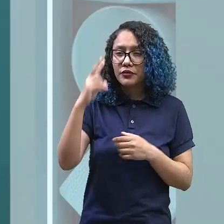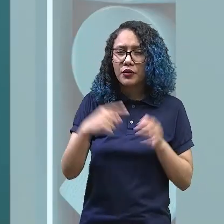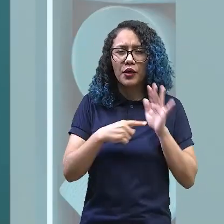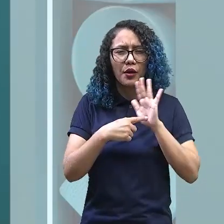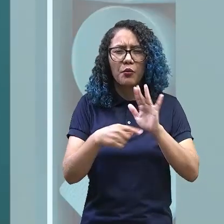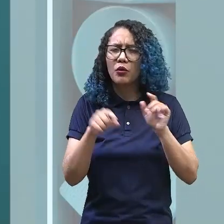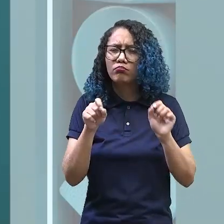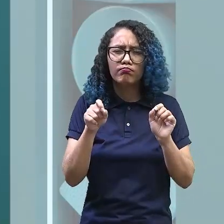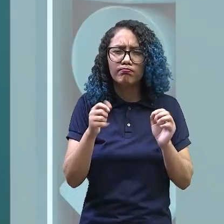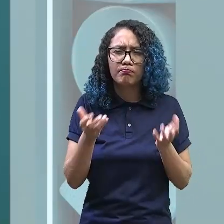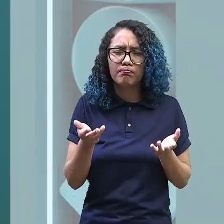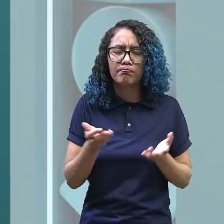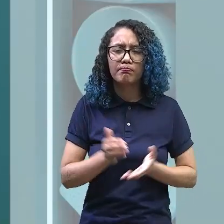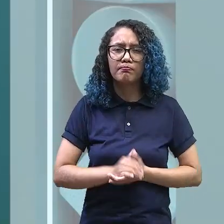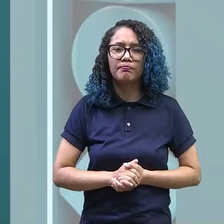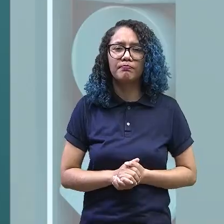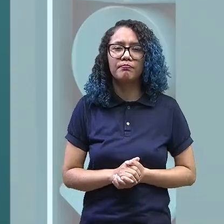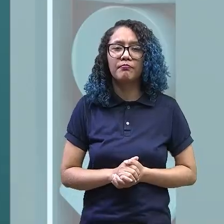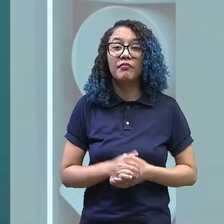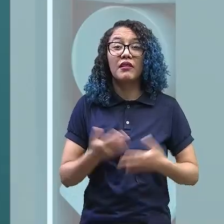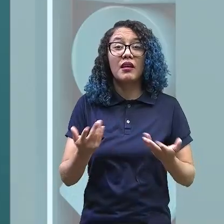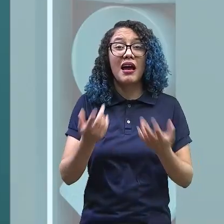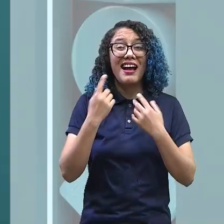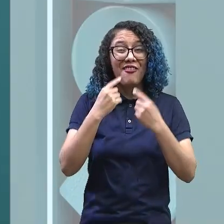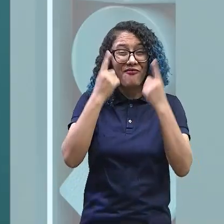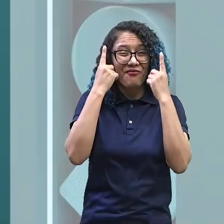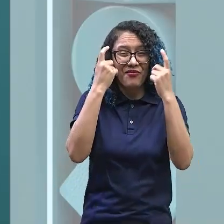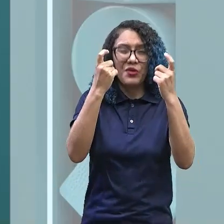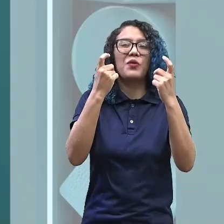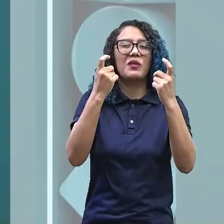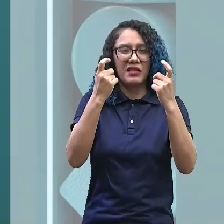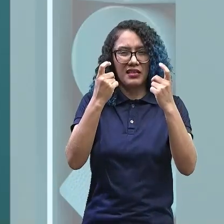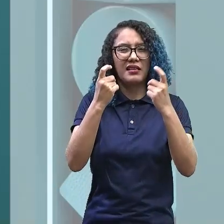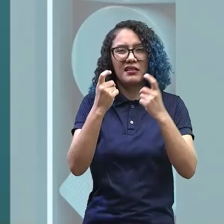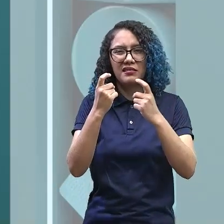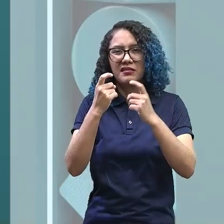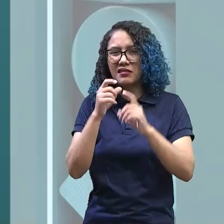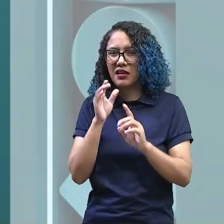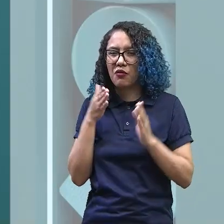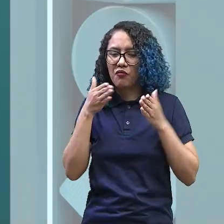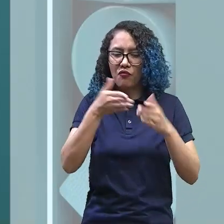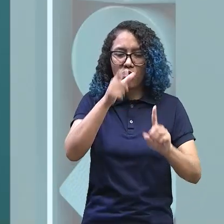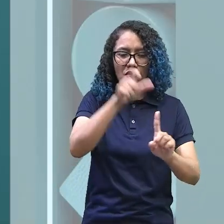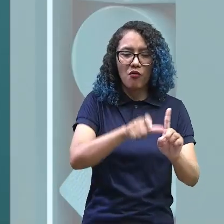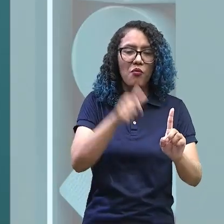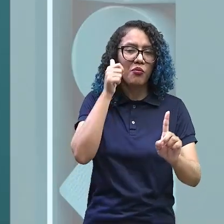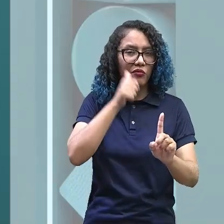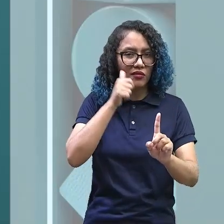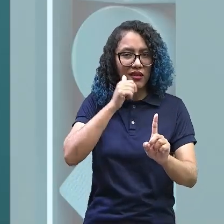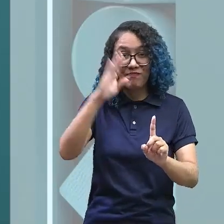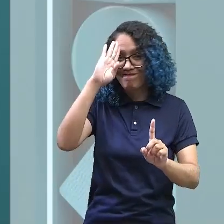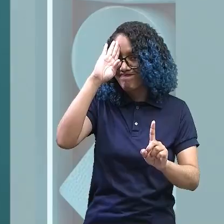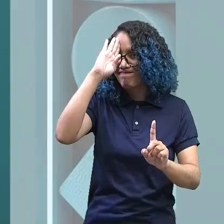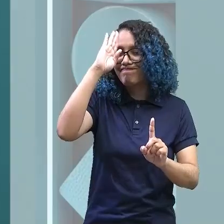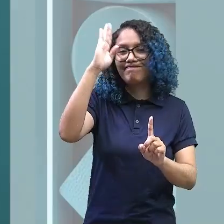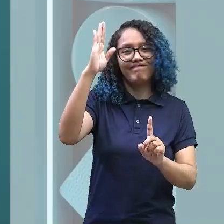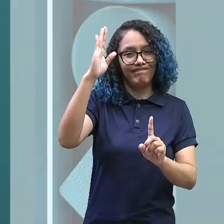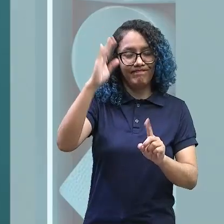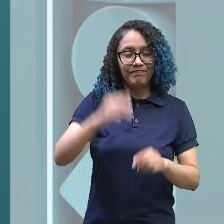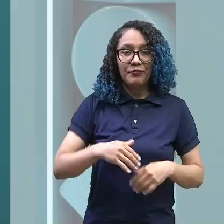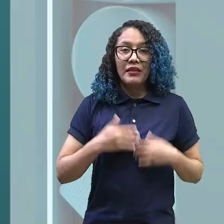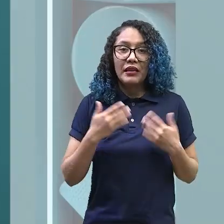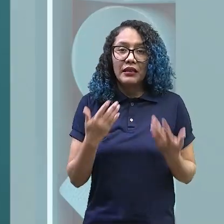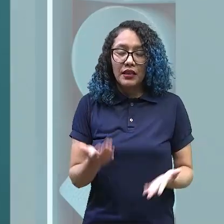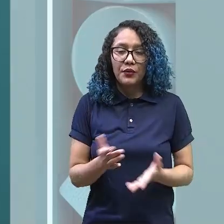para nós, né, o nível de violência que ocorre com as mulheres, principalmente, não é? Então,